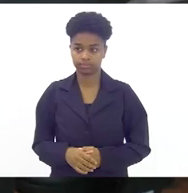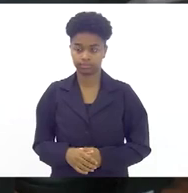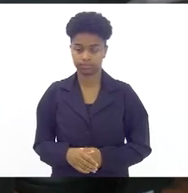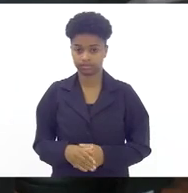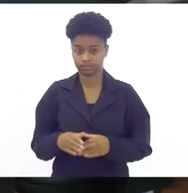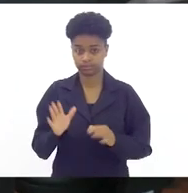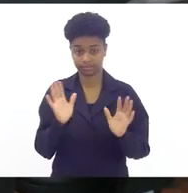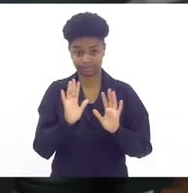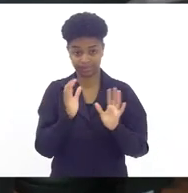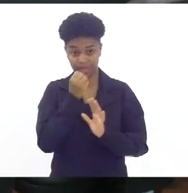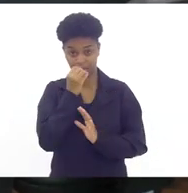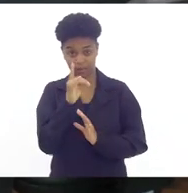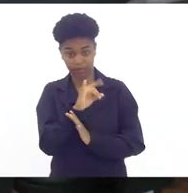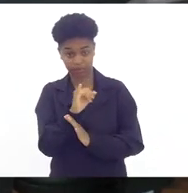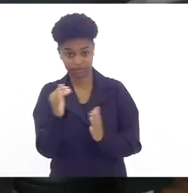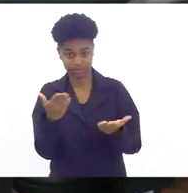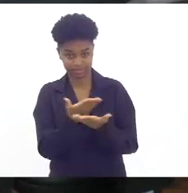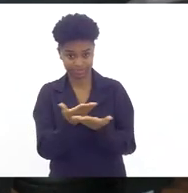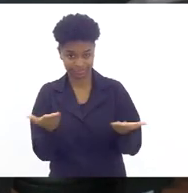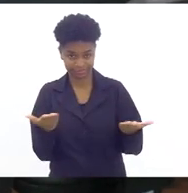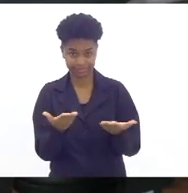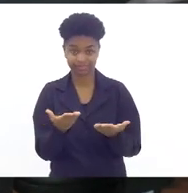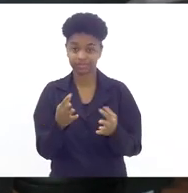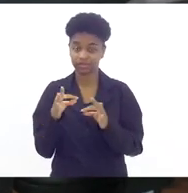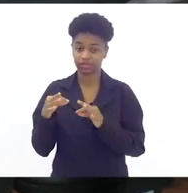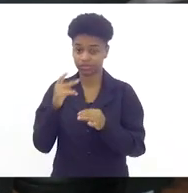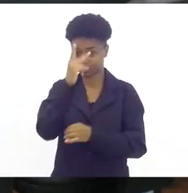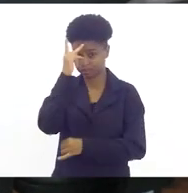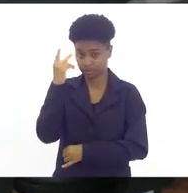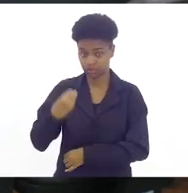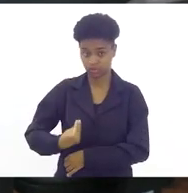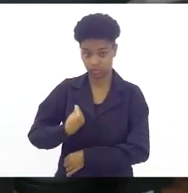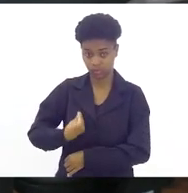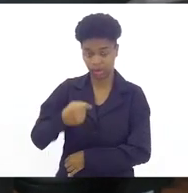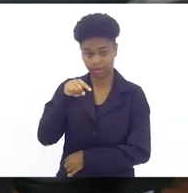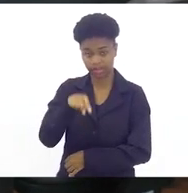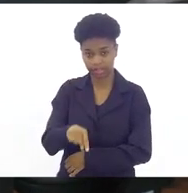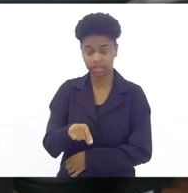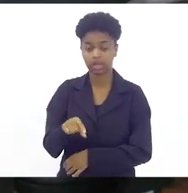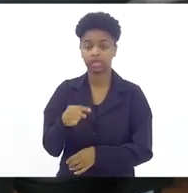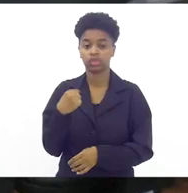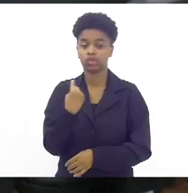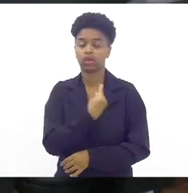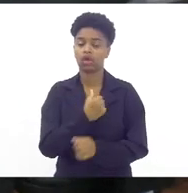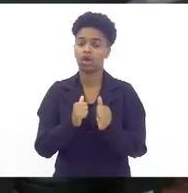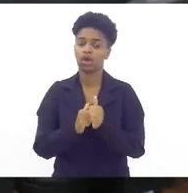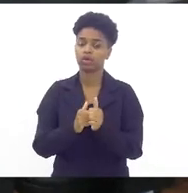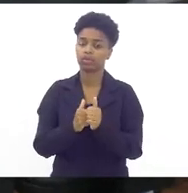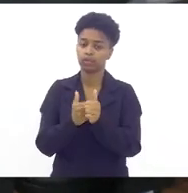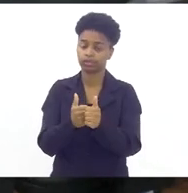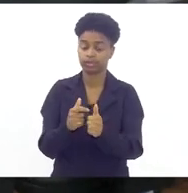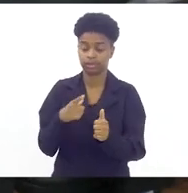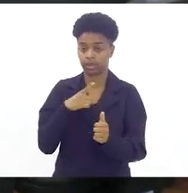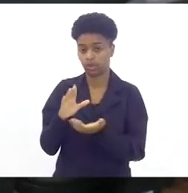Olá gente bom dia todas as pessoas estão aqui presentes estamos acompanhando aí remotamente